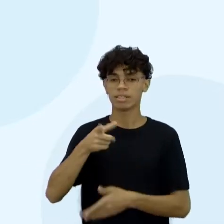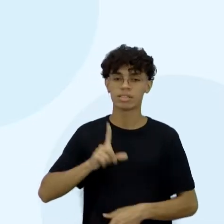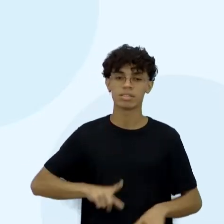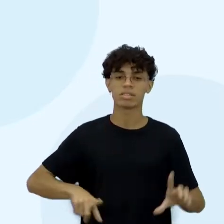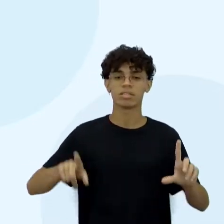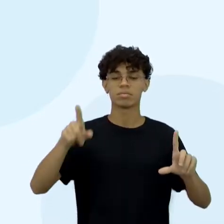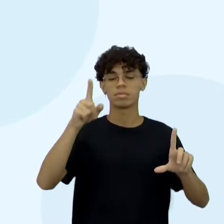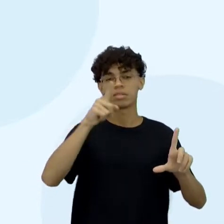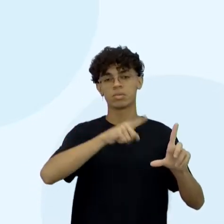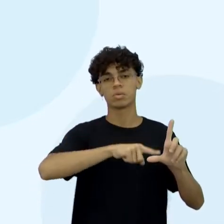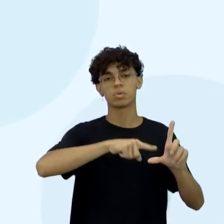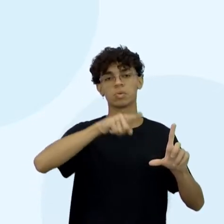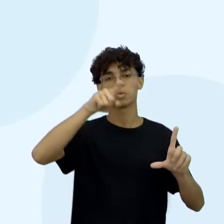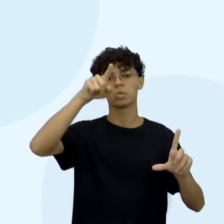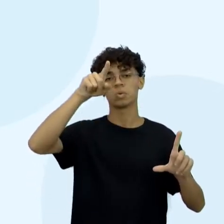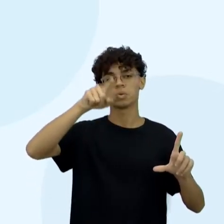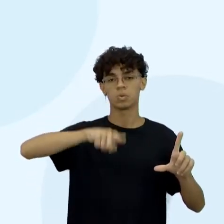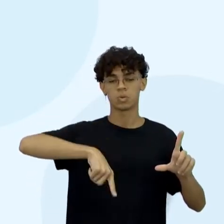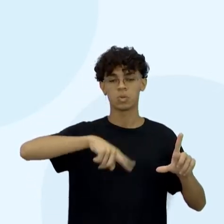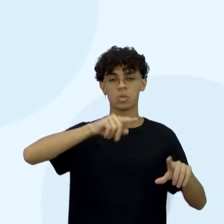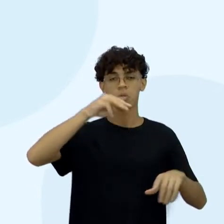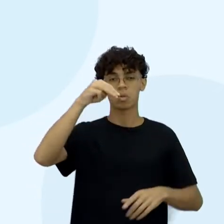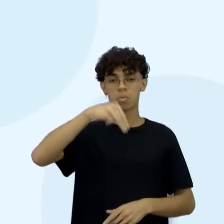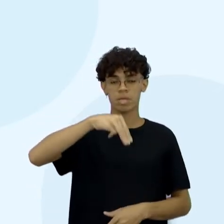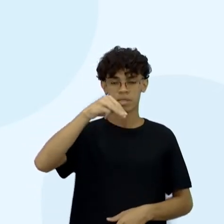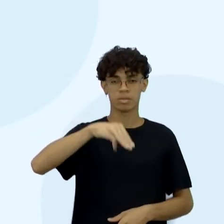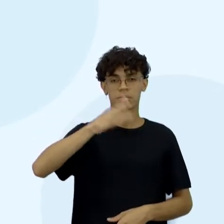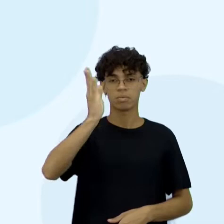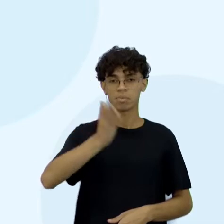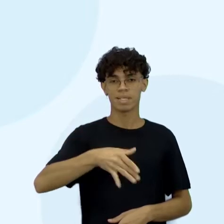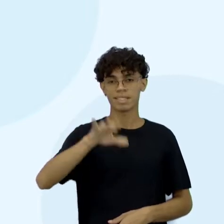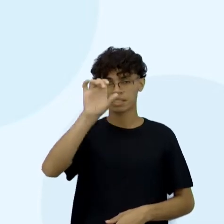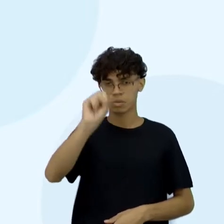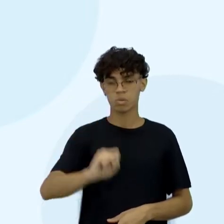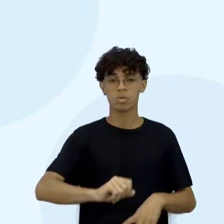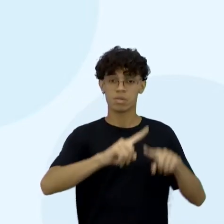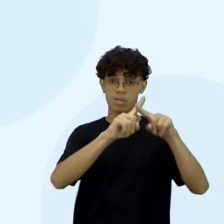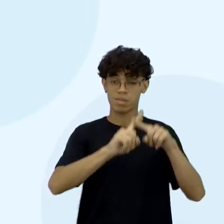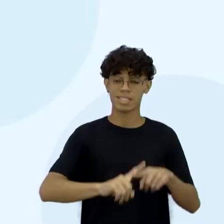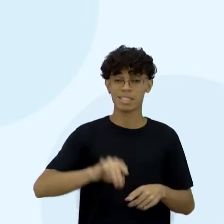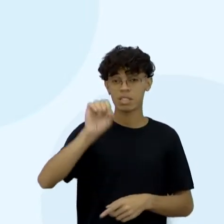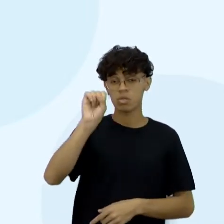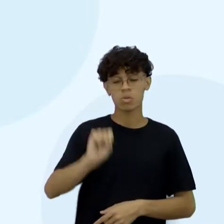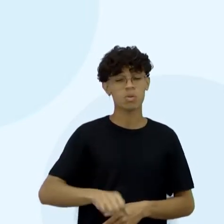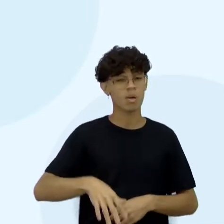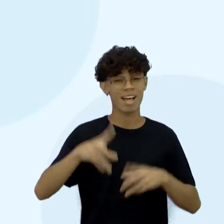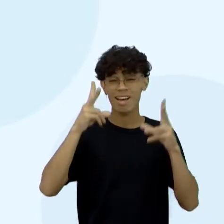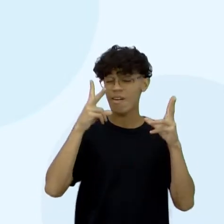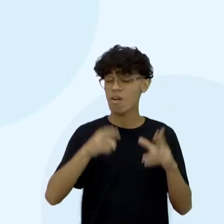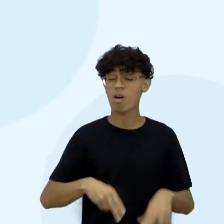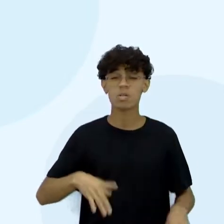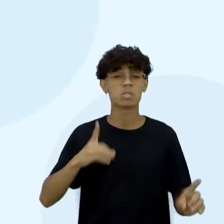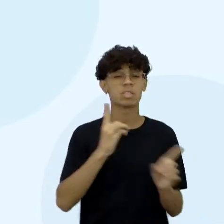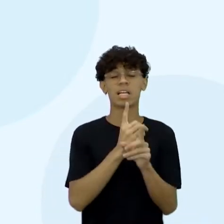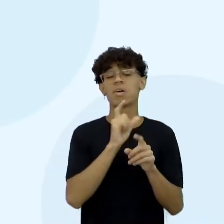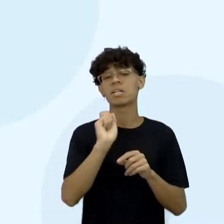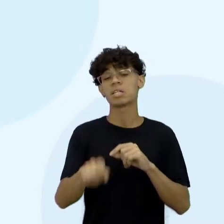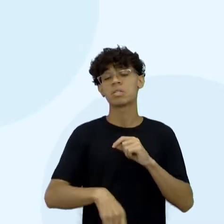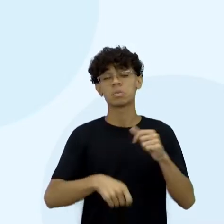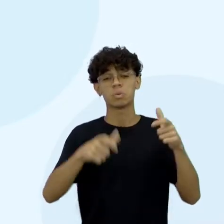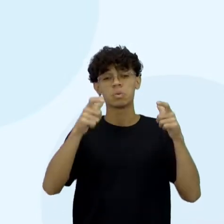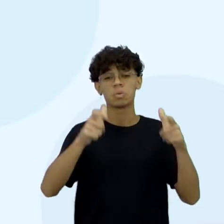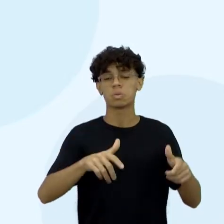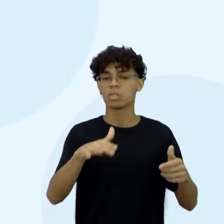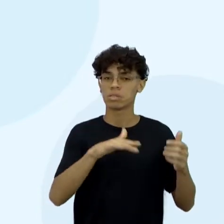tinha visto que metros por segundo vezes segundo é a mesma coisa que achar o espaço, não é mesmo? Ó, metros por